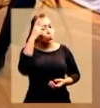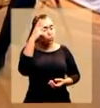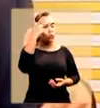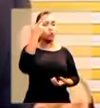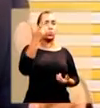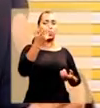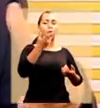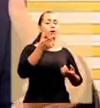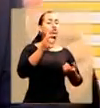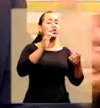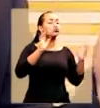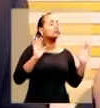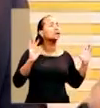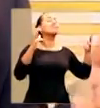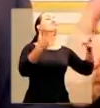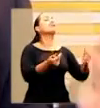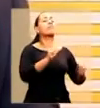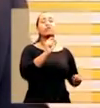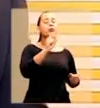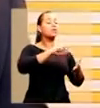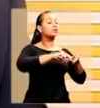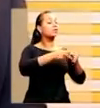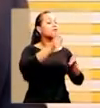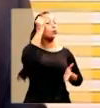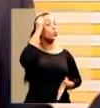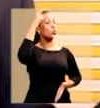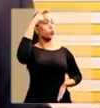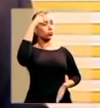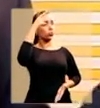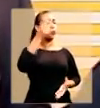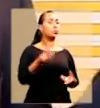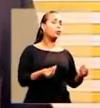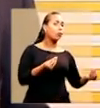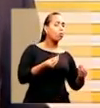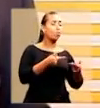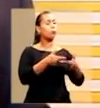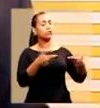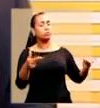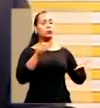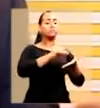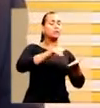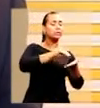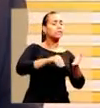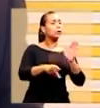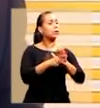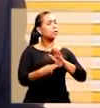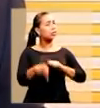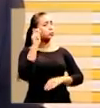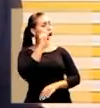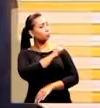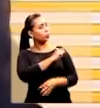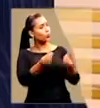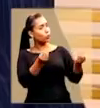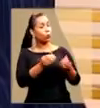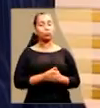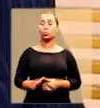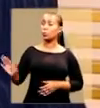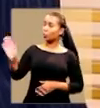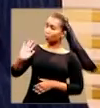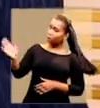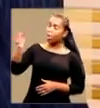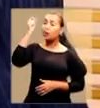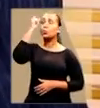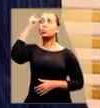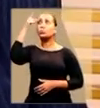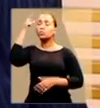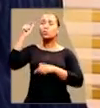de cultura, de uma forma geral, o que significa cultura e quais são as atribuições da Secretaria Municipal de Cultura? Olá, Matheus.